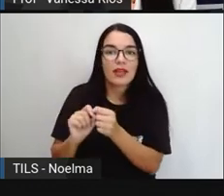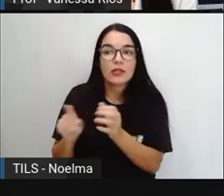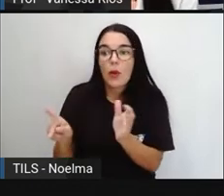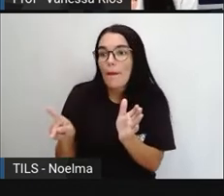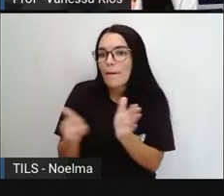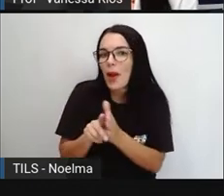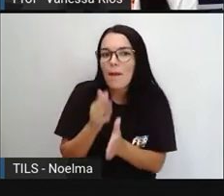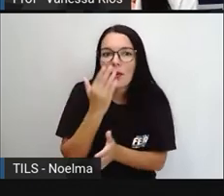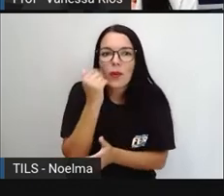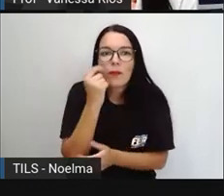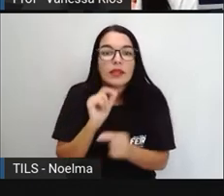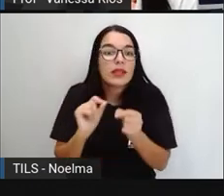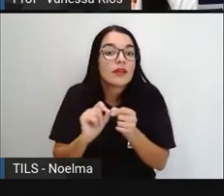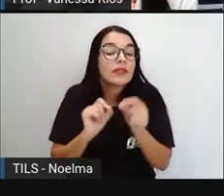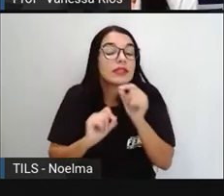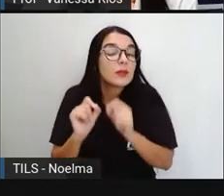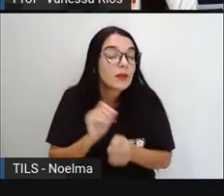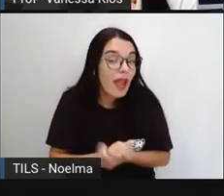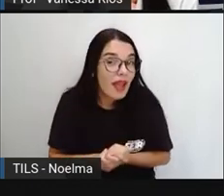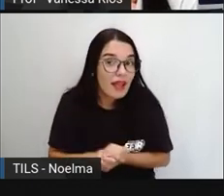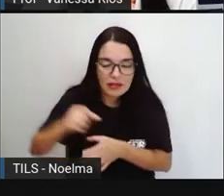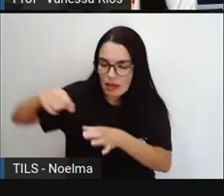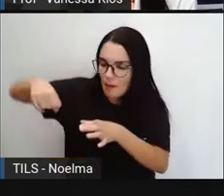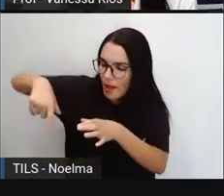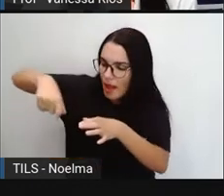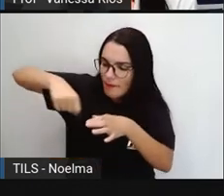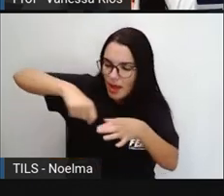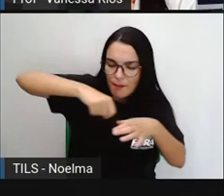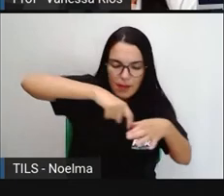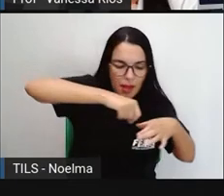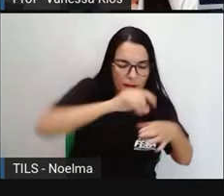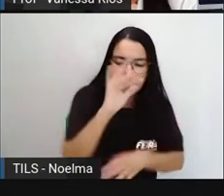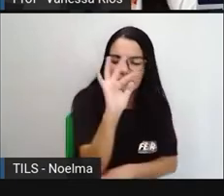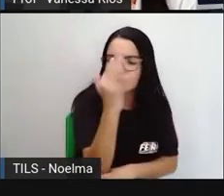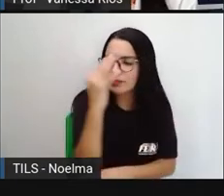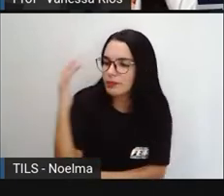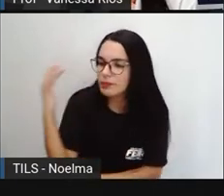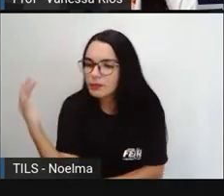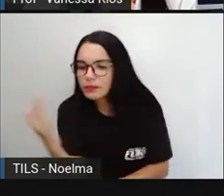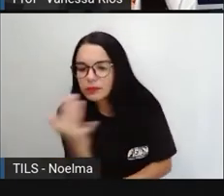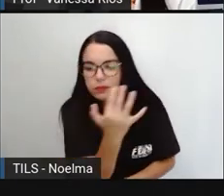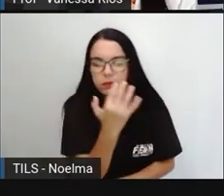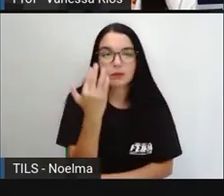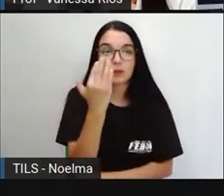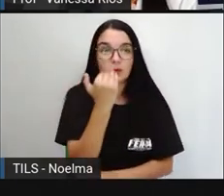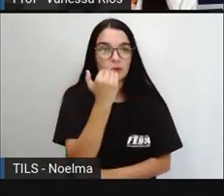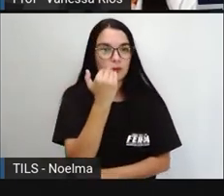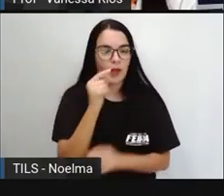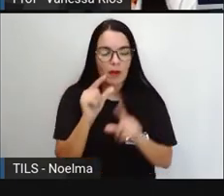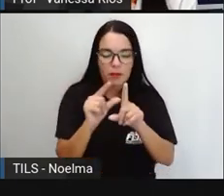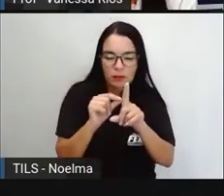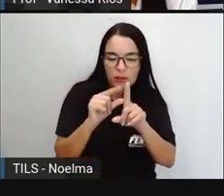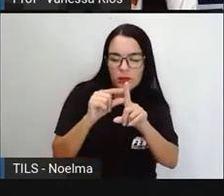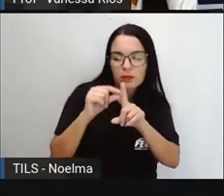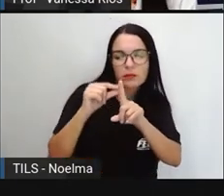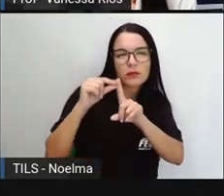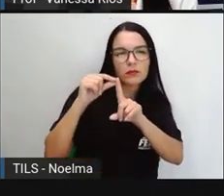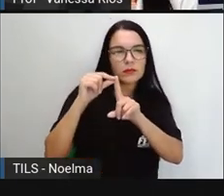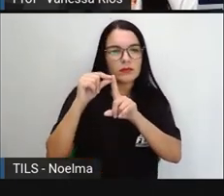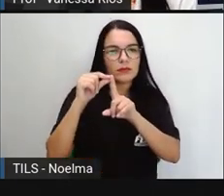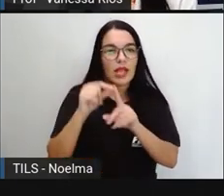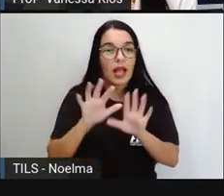Isto somado à domesticação dos animais, ao trabalho da cerâmica, ao desenvolvimento de melhores